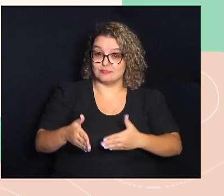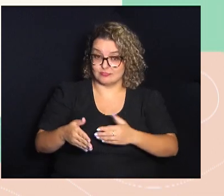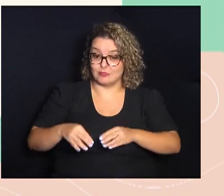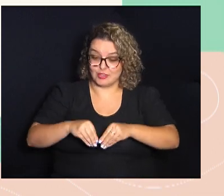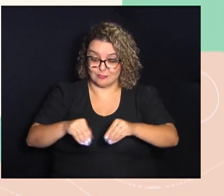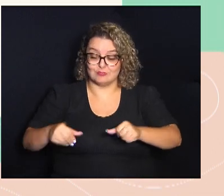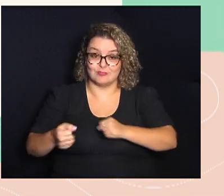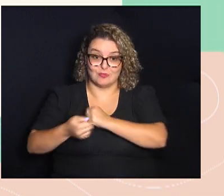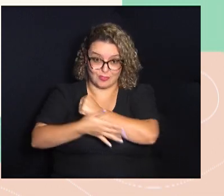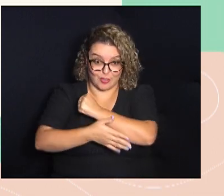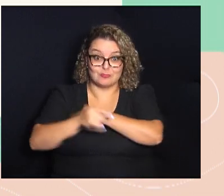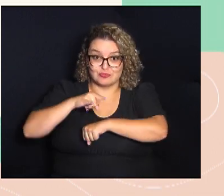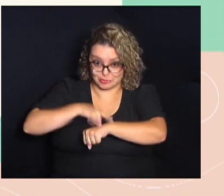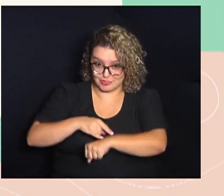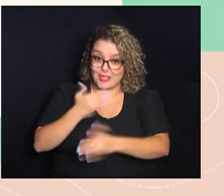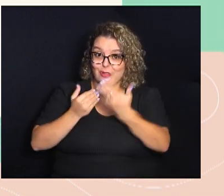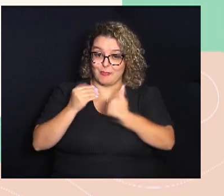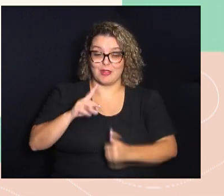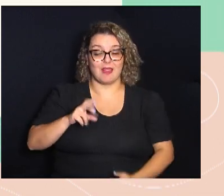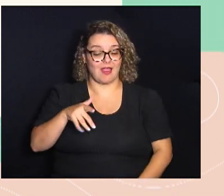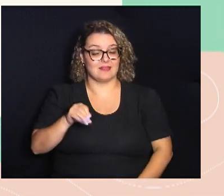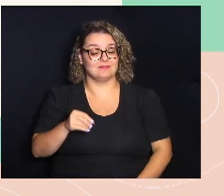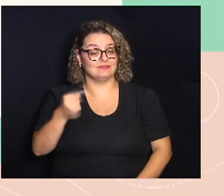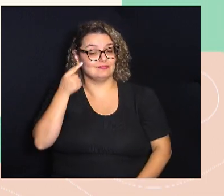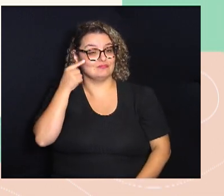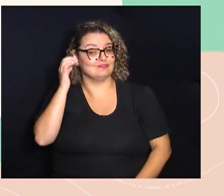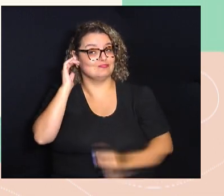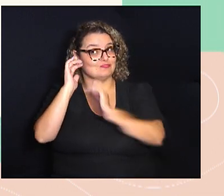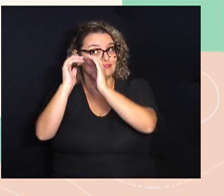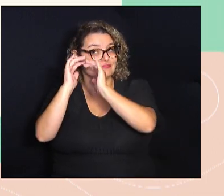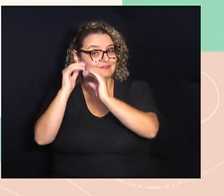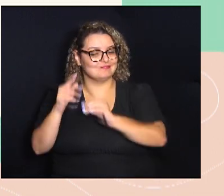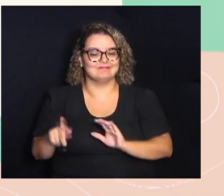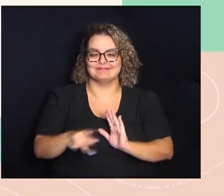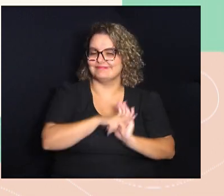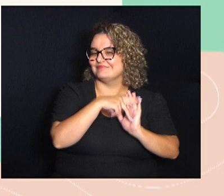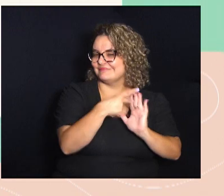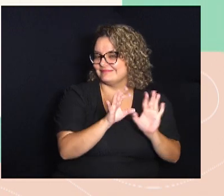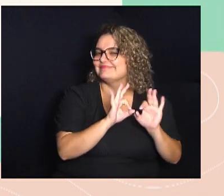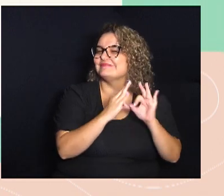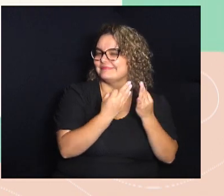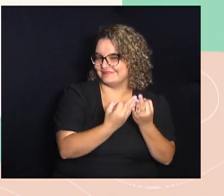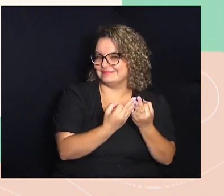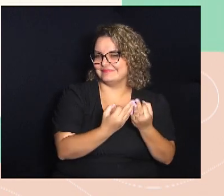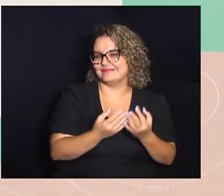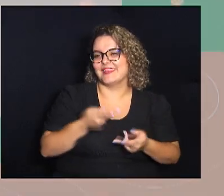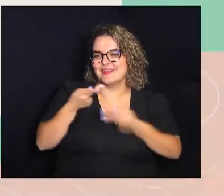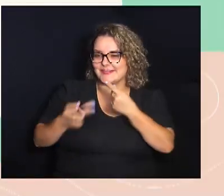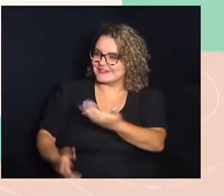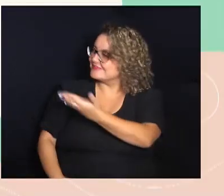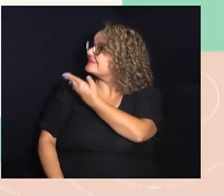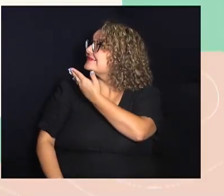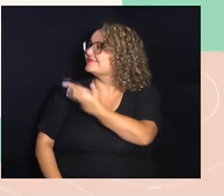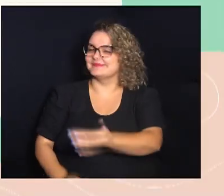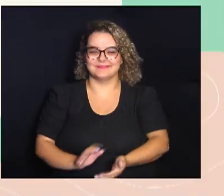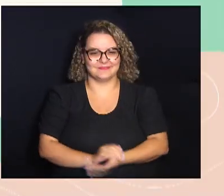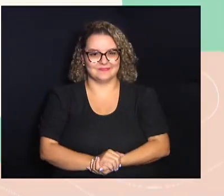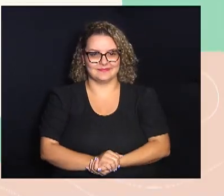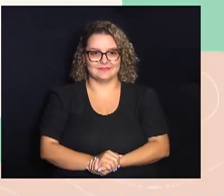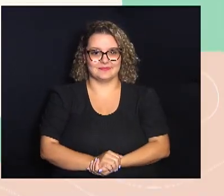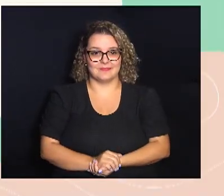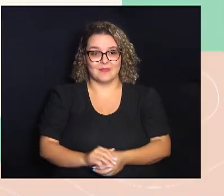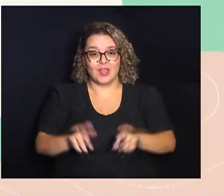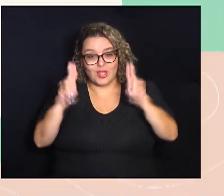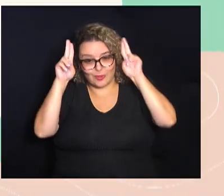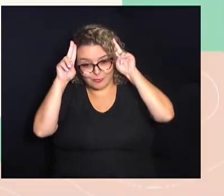comendo ração. Se estiver pensando em um bichinho para fazer parte da família, fale com a protetora. Essa pitilata é